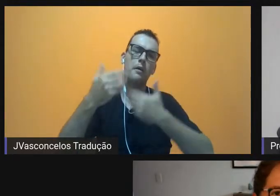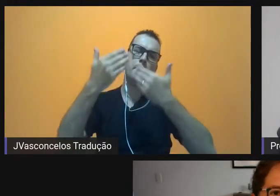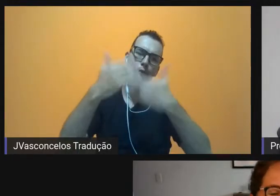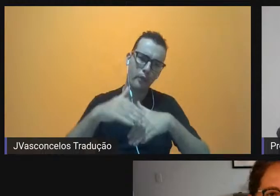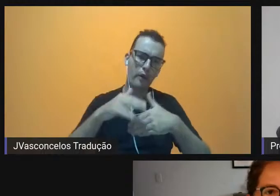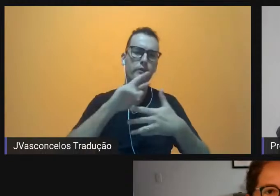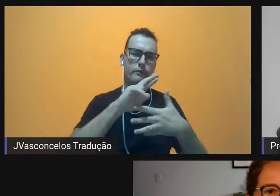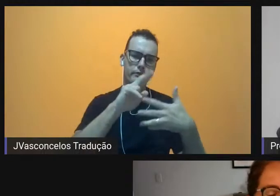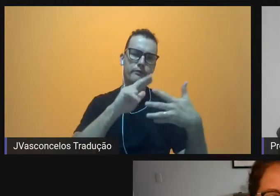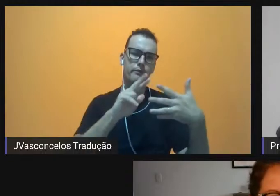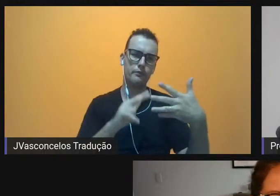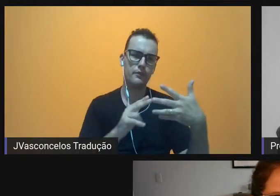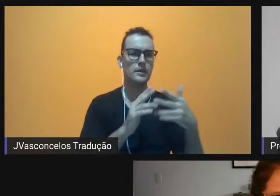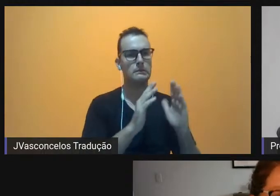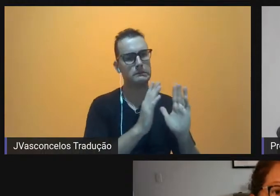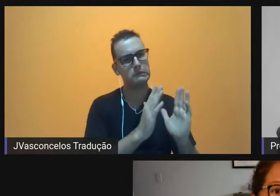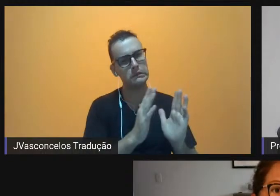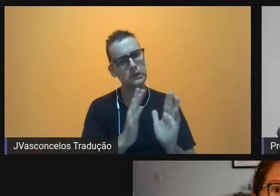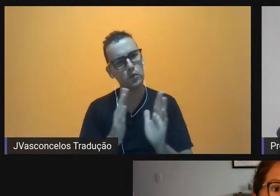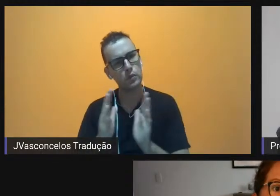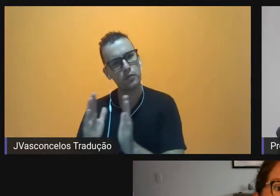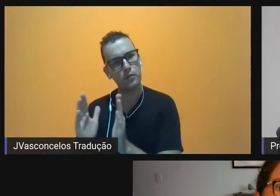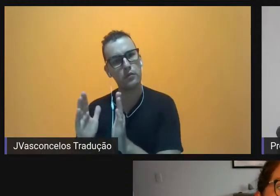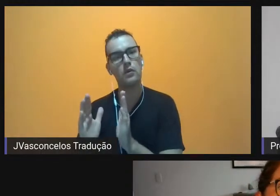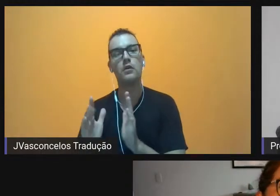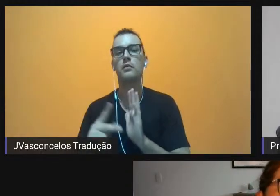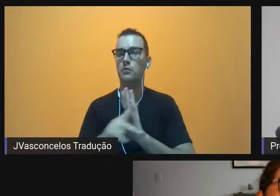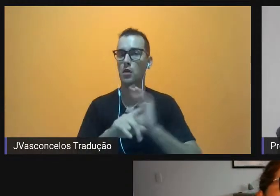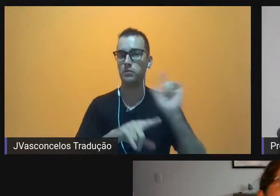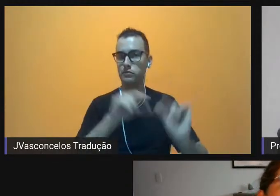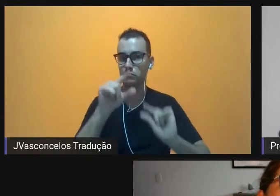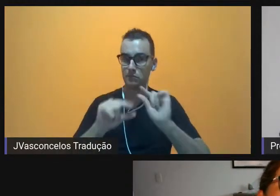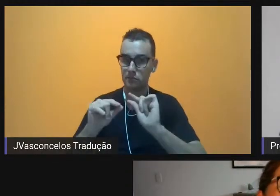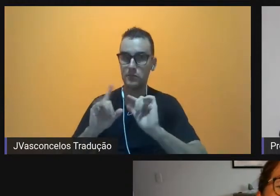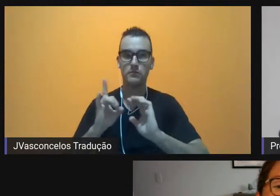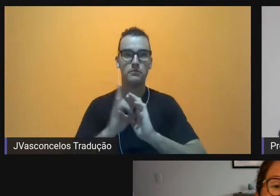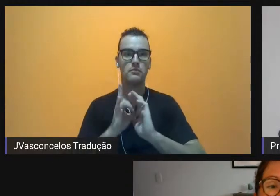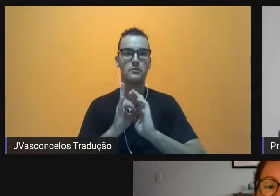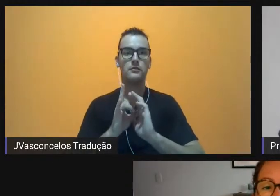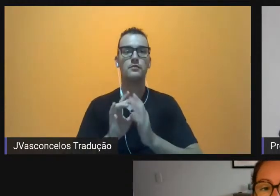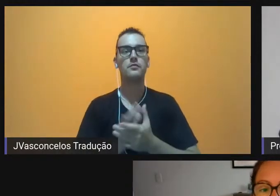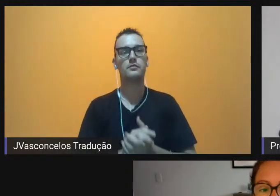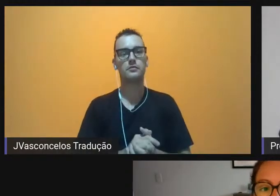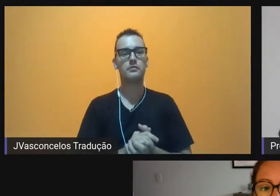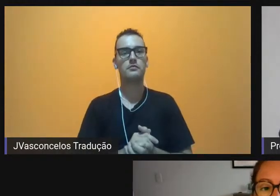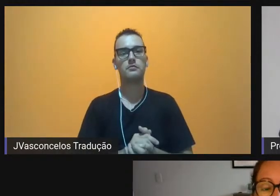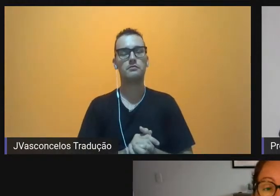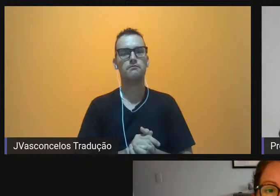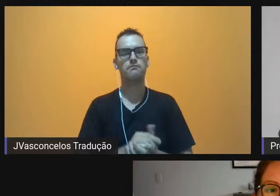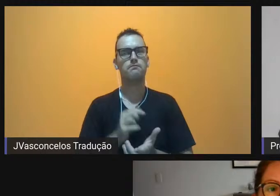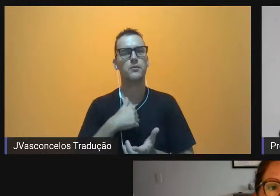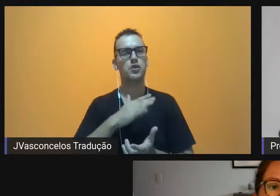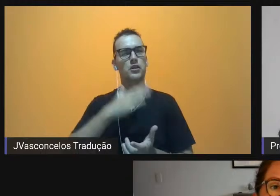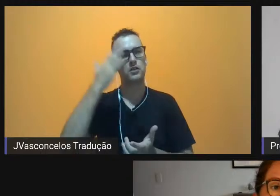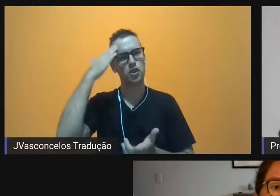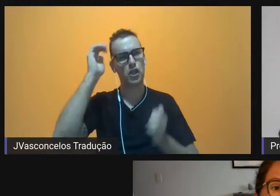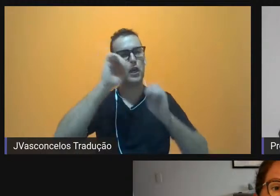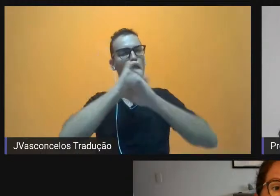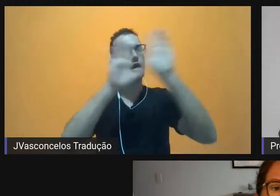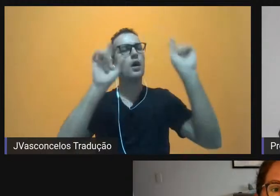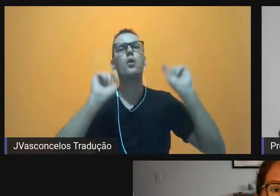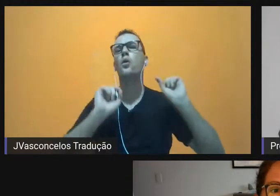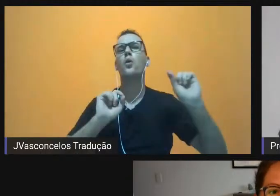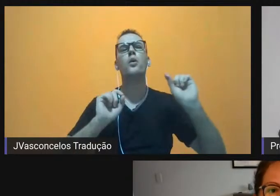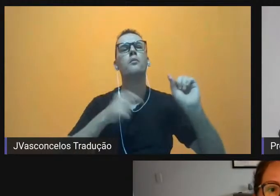né, passar pelo todo o processo seletivo do CMPDI, eu já tinha muito claro o produto,